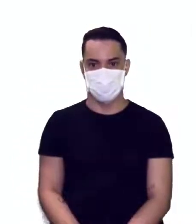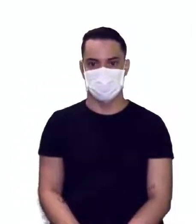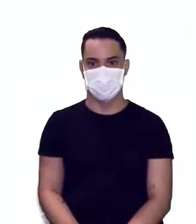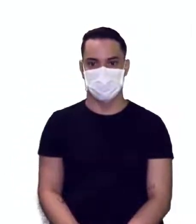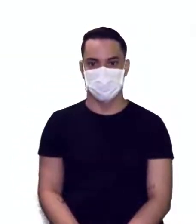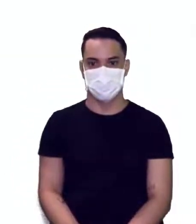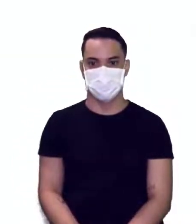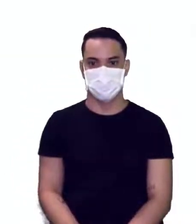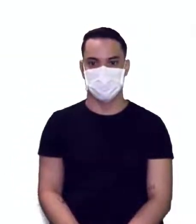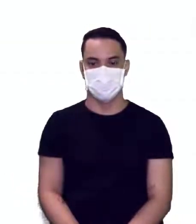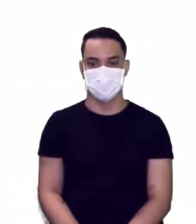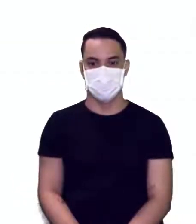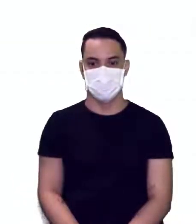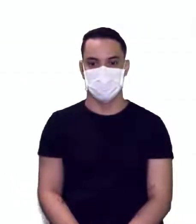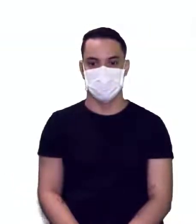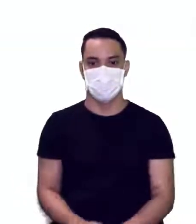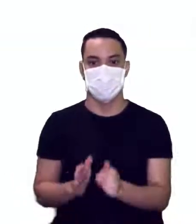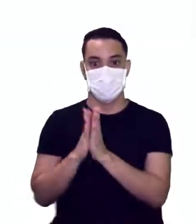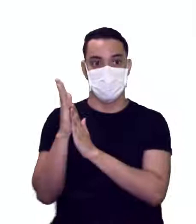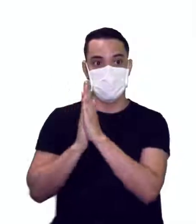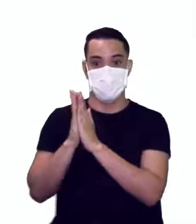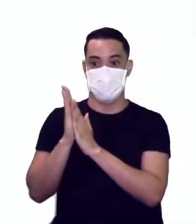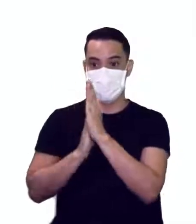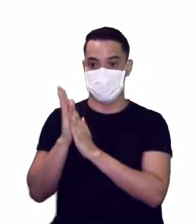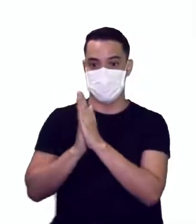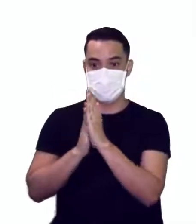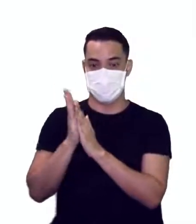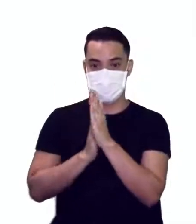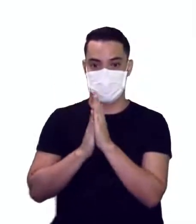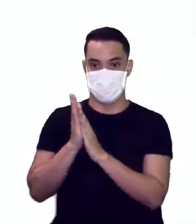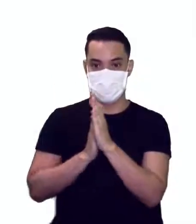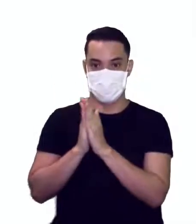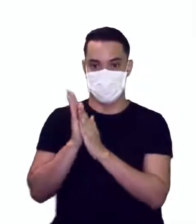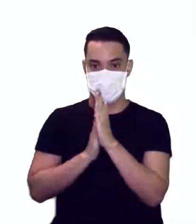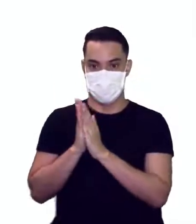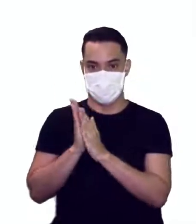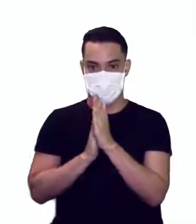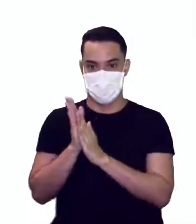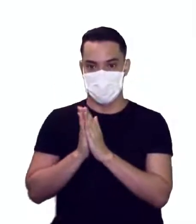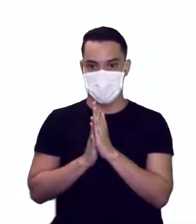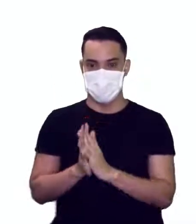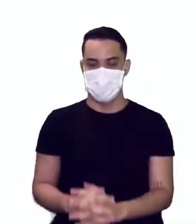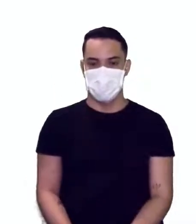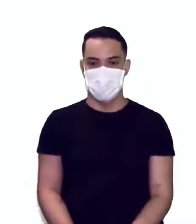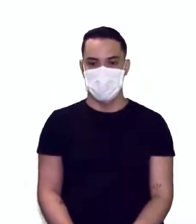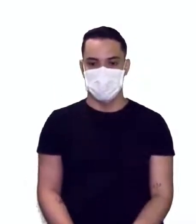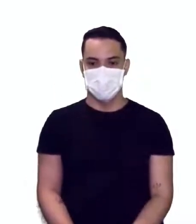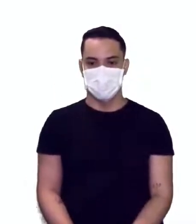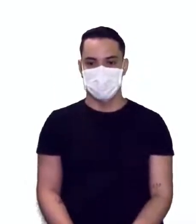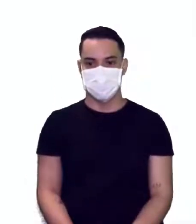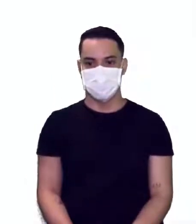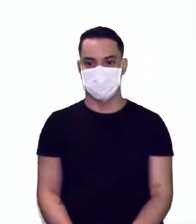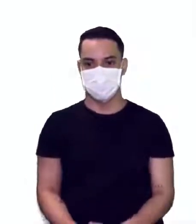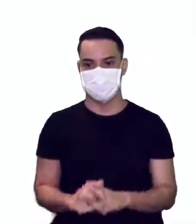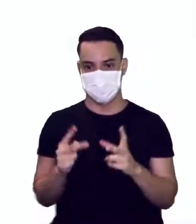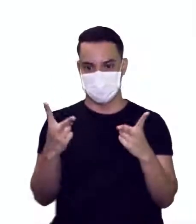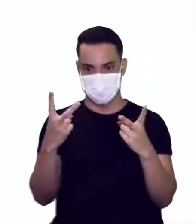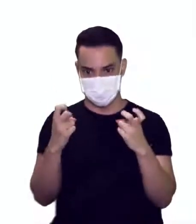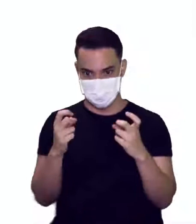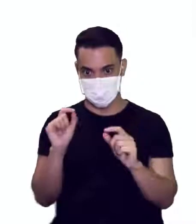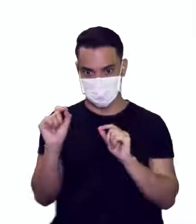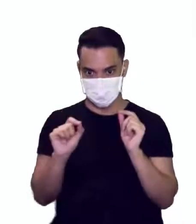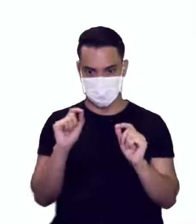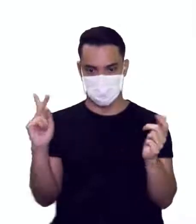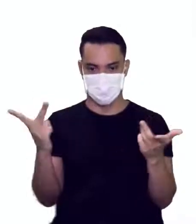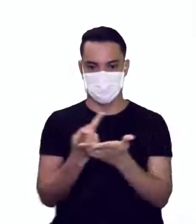lá, vamos atritar. O que é atritar? Atritar, gente, é o ato de esfregar, ok? Então, como eu falei para vocês,